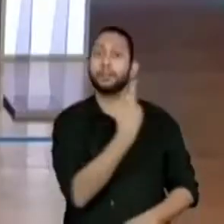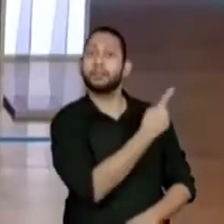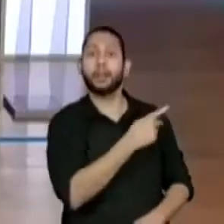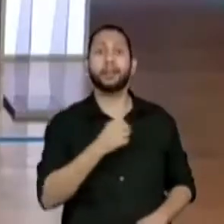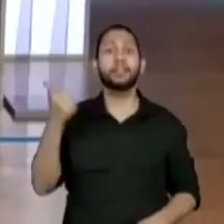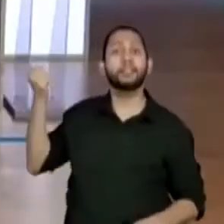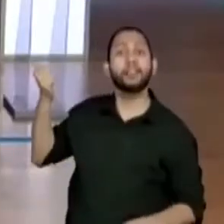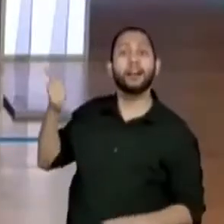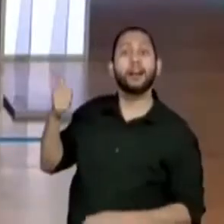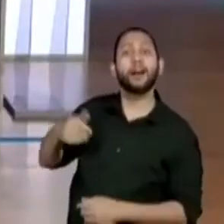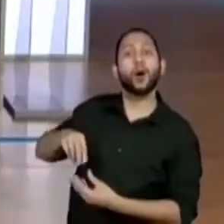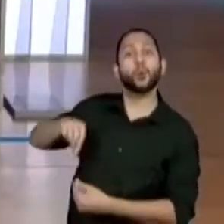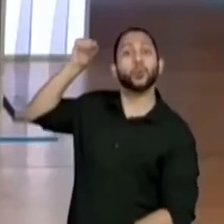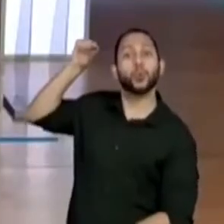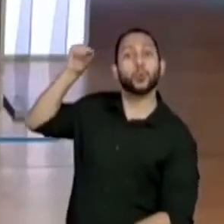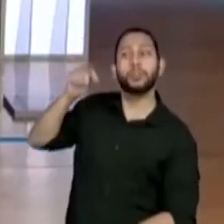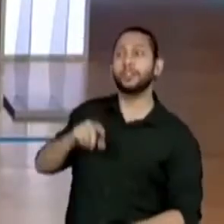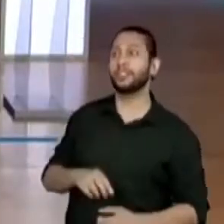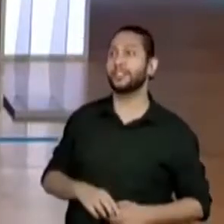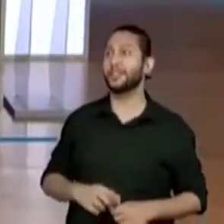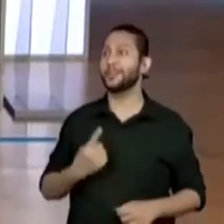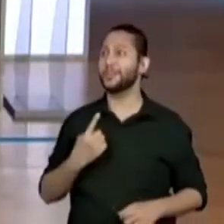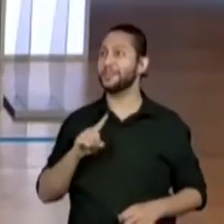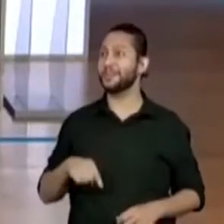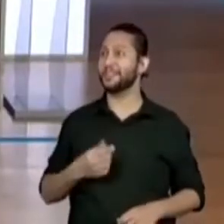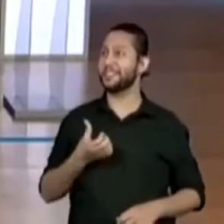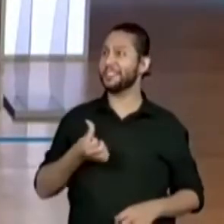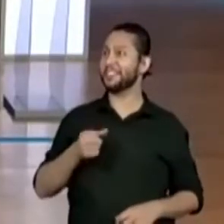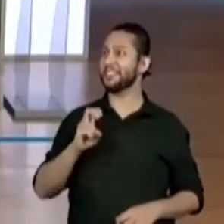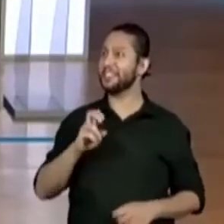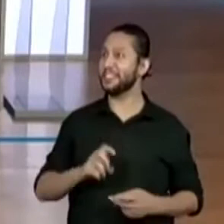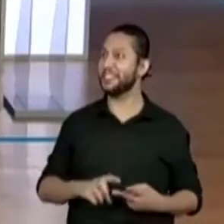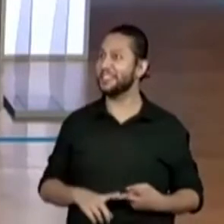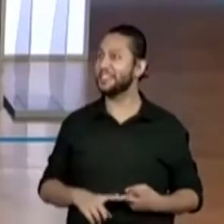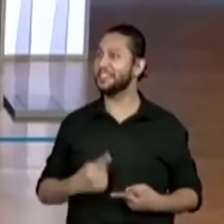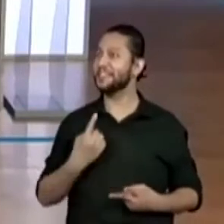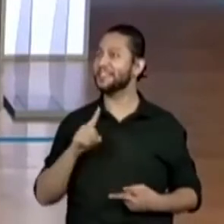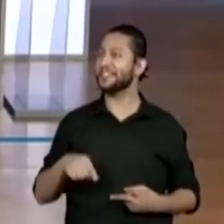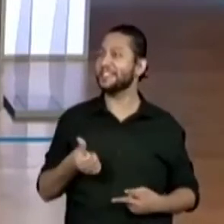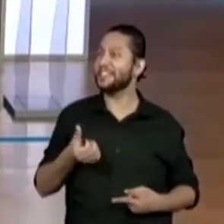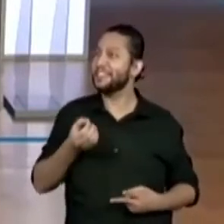Eu tô adorando essas respostas. 1,65 m,